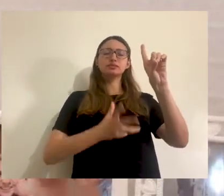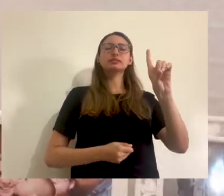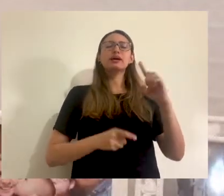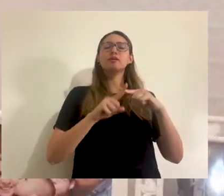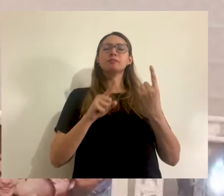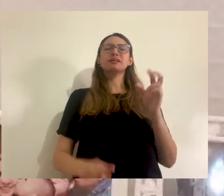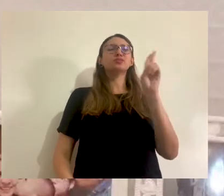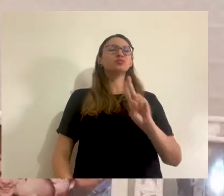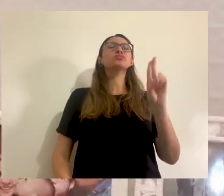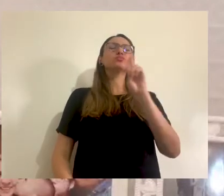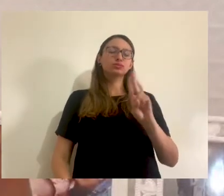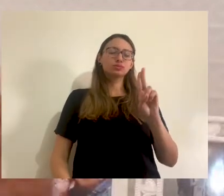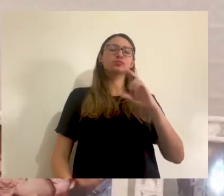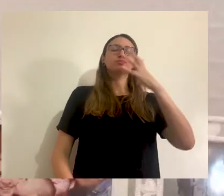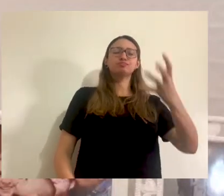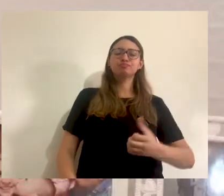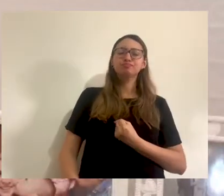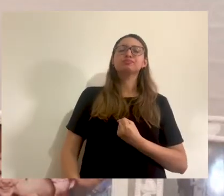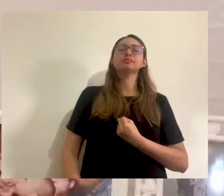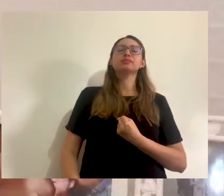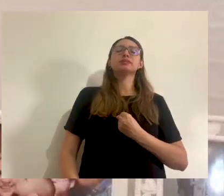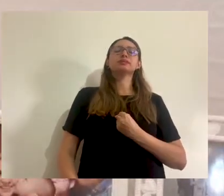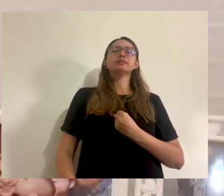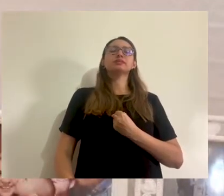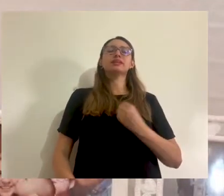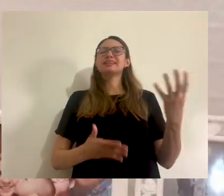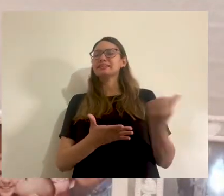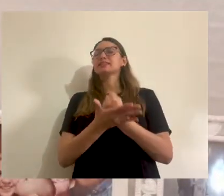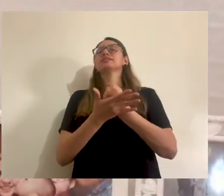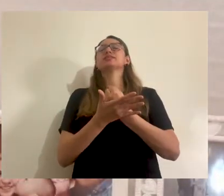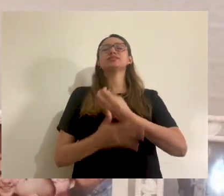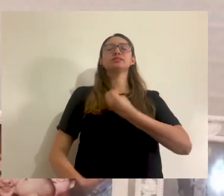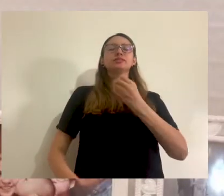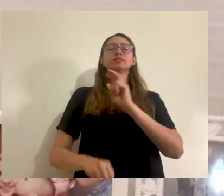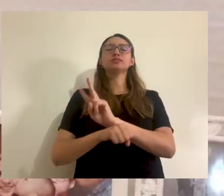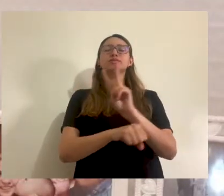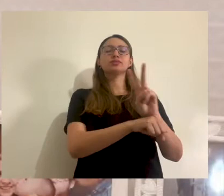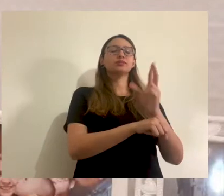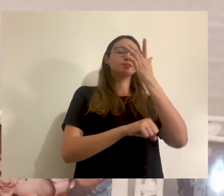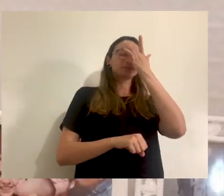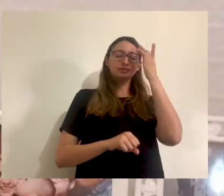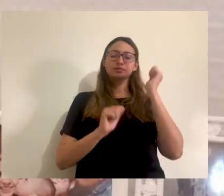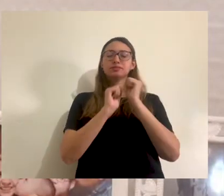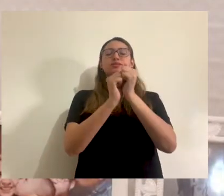um instrumento de salvação, de resgate de vida e de cuidado com pessoas. fica conosco e